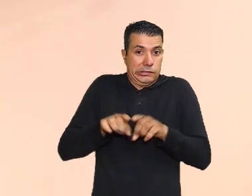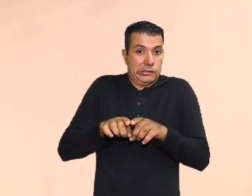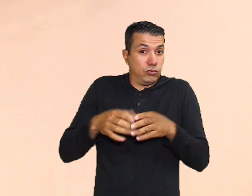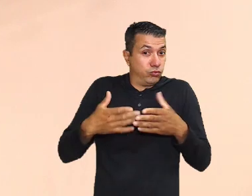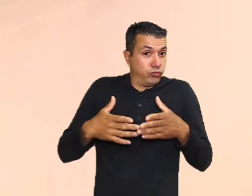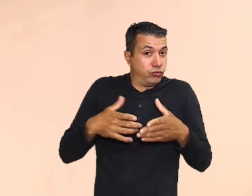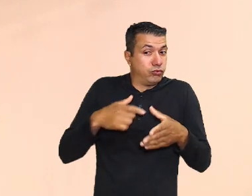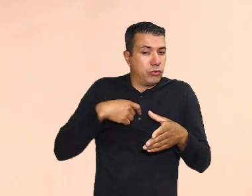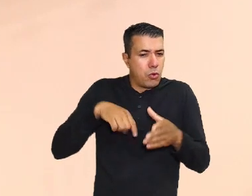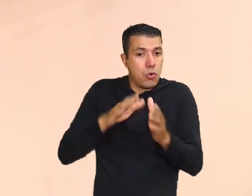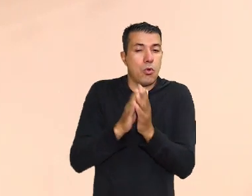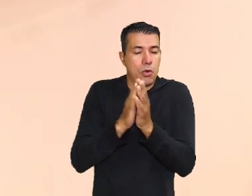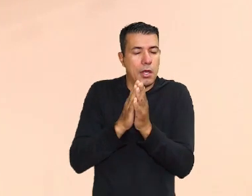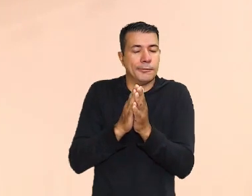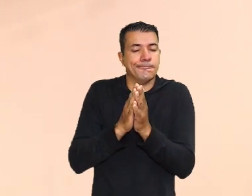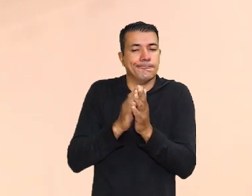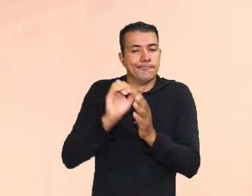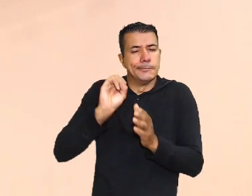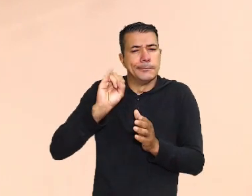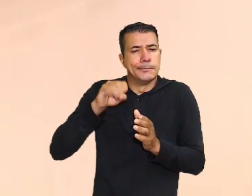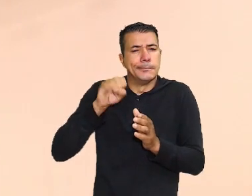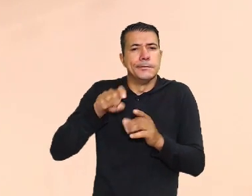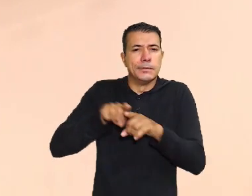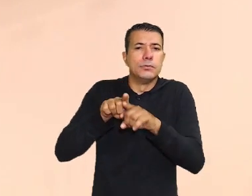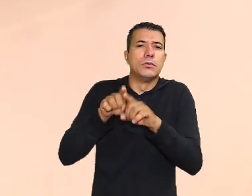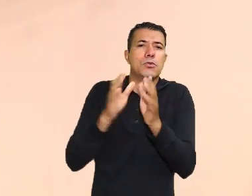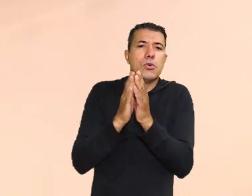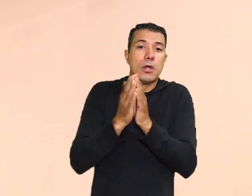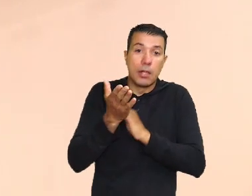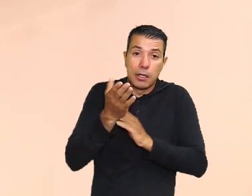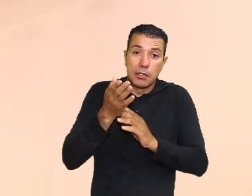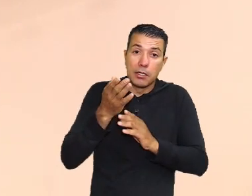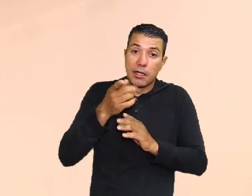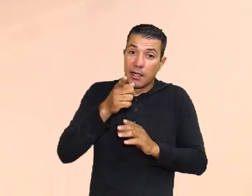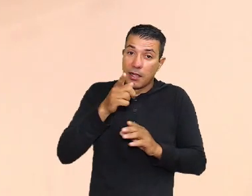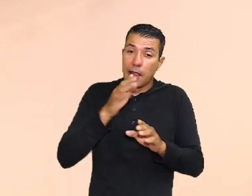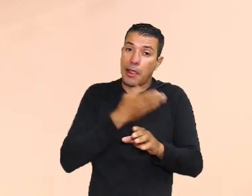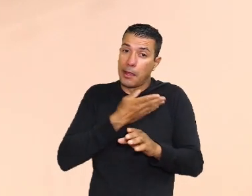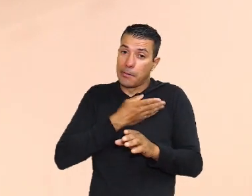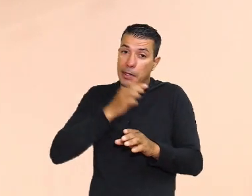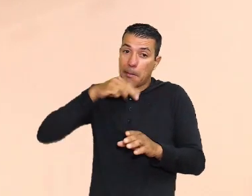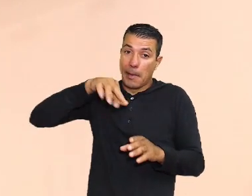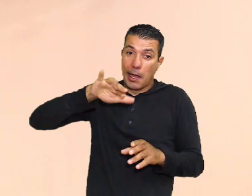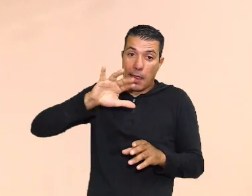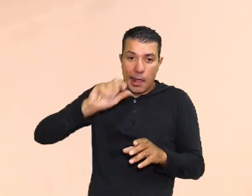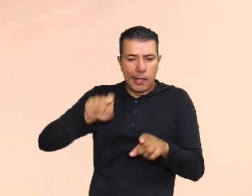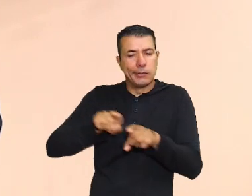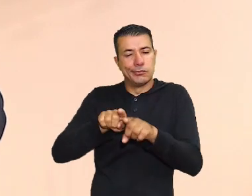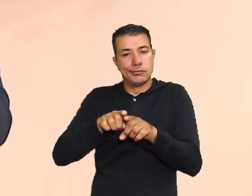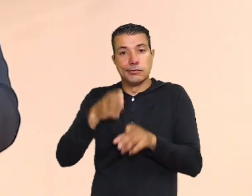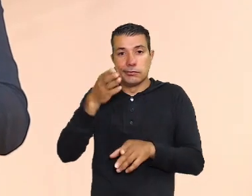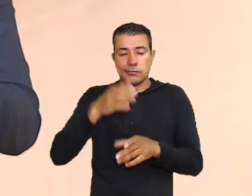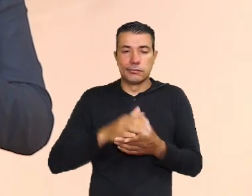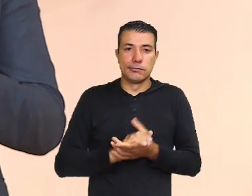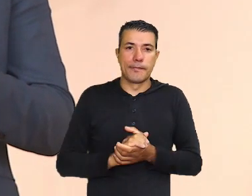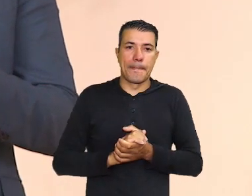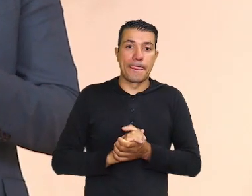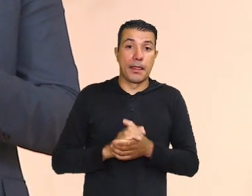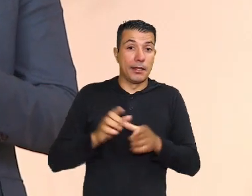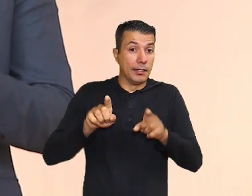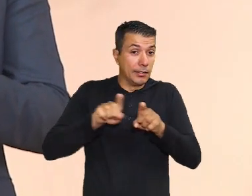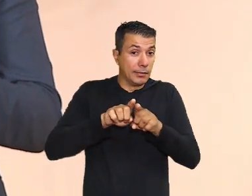Gilda. Pode ter certeza que Deus há de abençoar a vida da sua amiga Maria. Temos aqui também